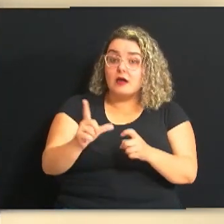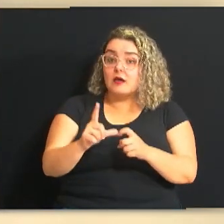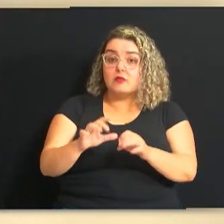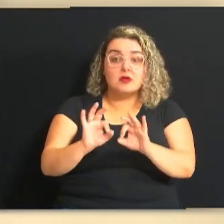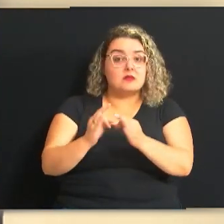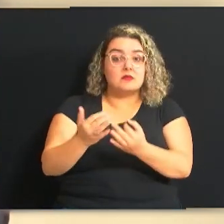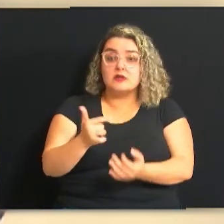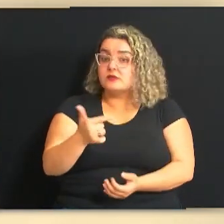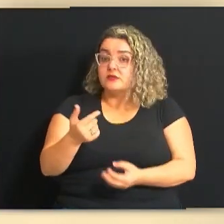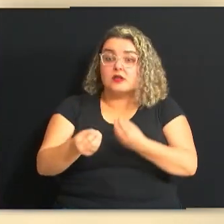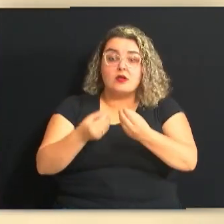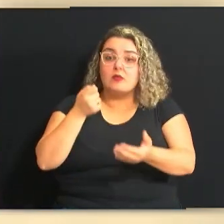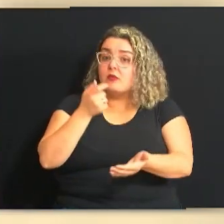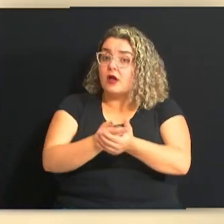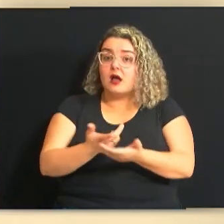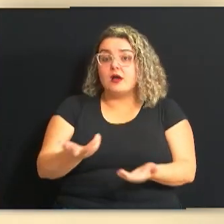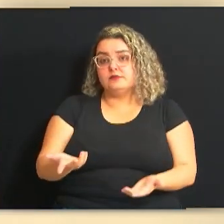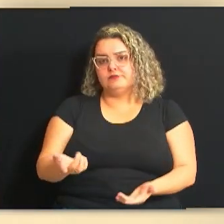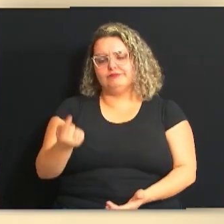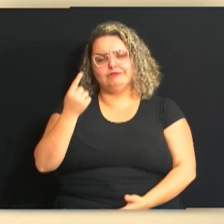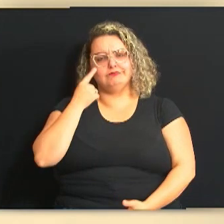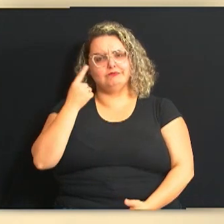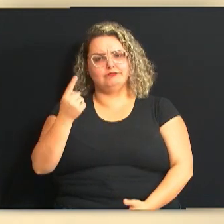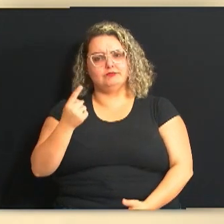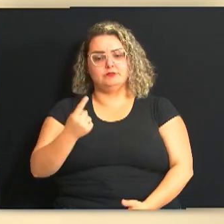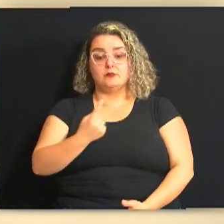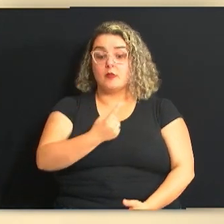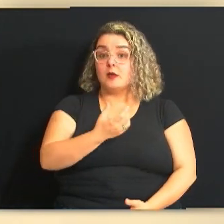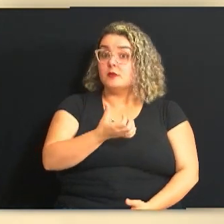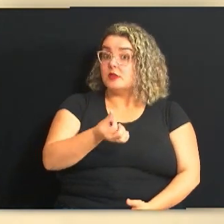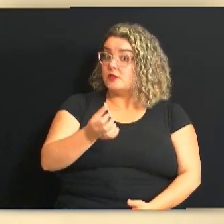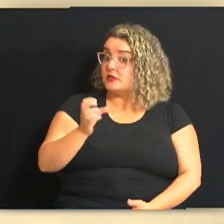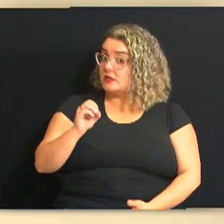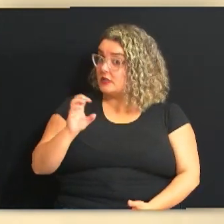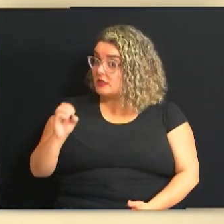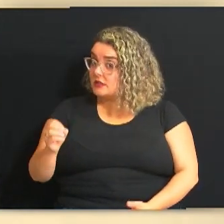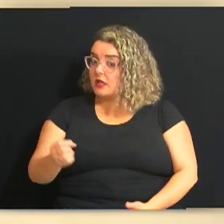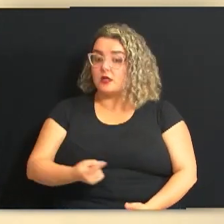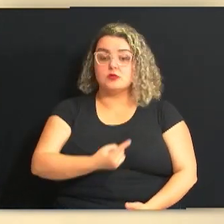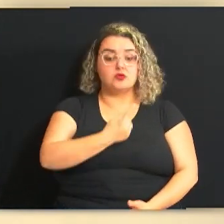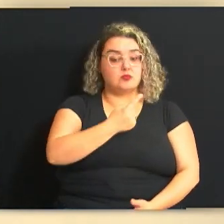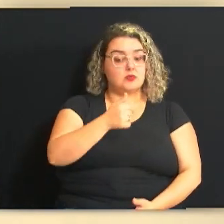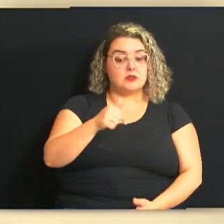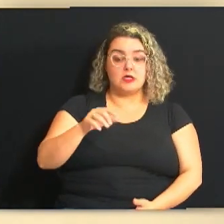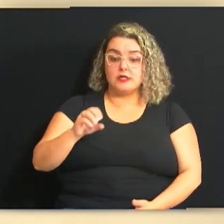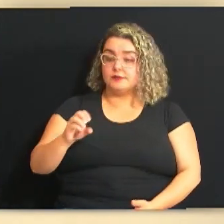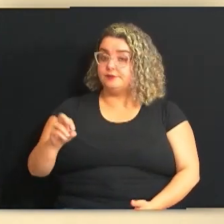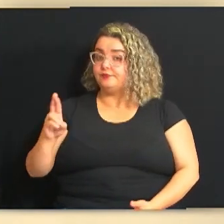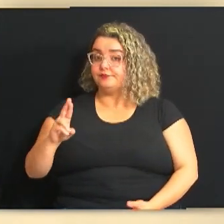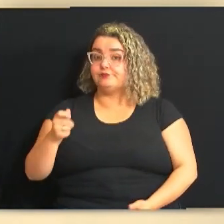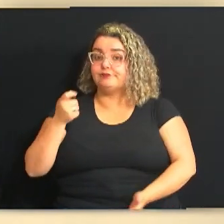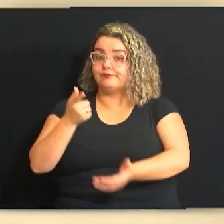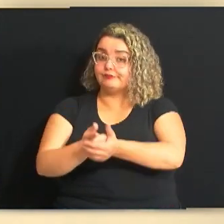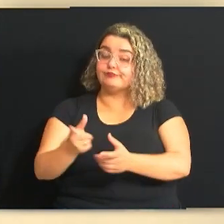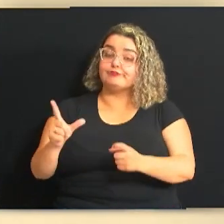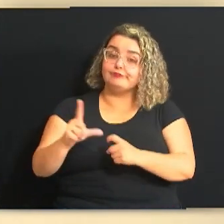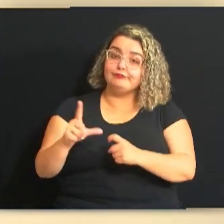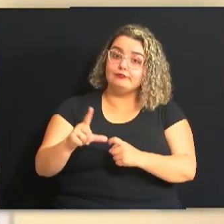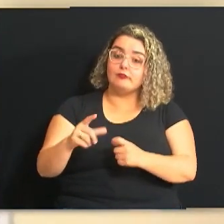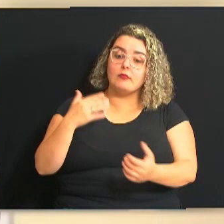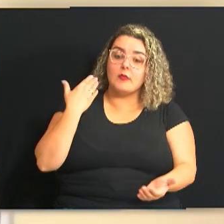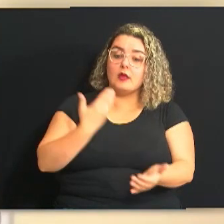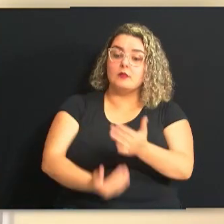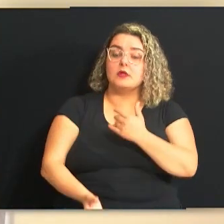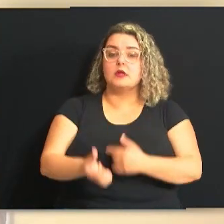Agora você imagina você fazer uma vaquinha de R$ 1.600, R$ 1.700, pagar um laudo e vencer em 6